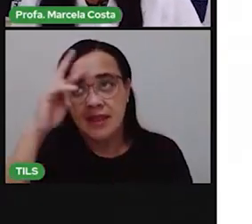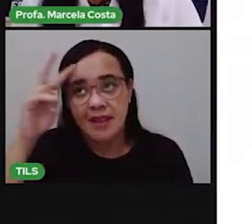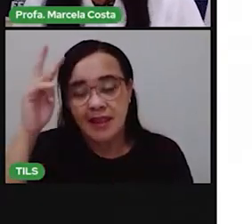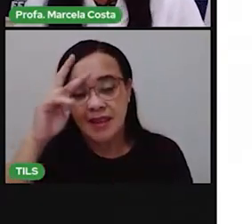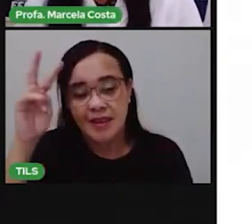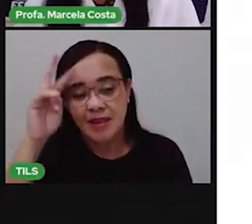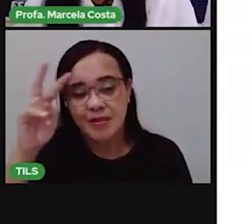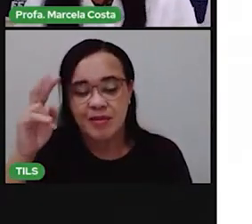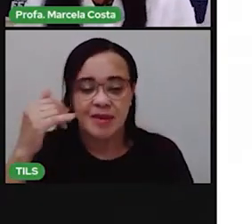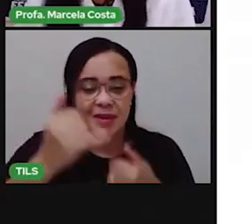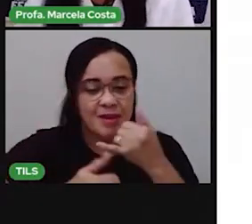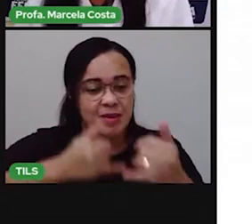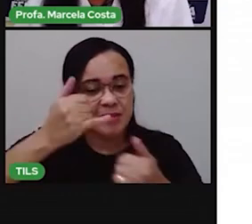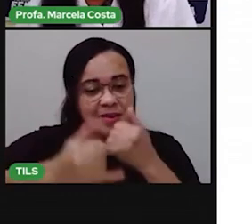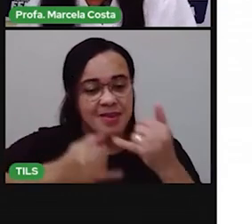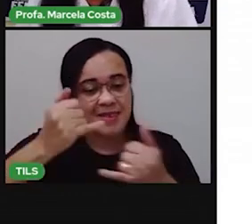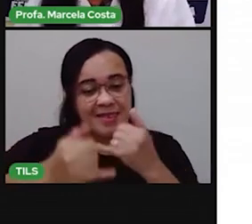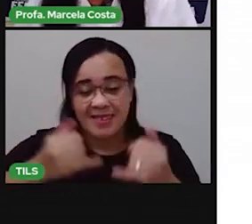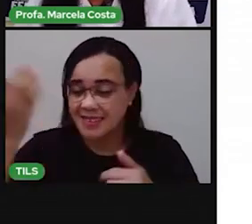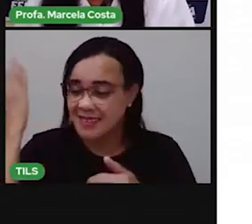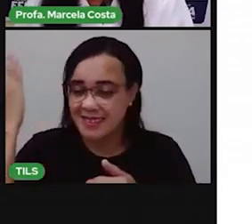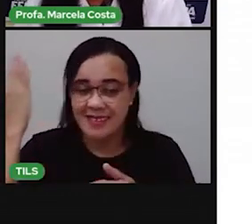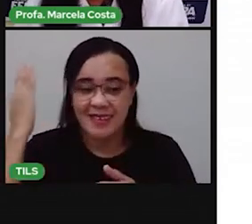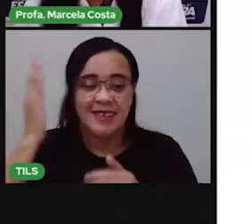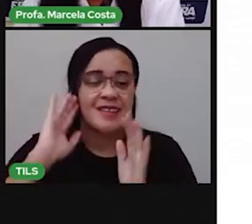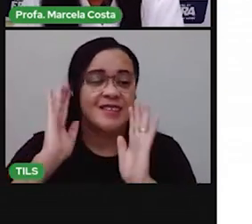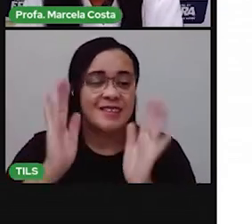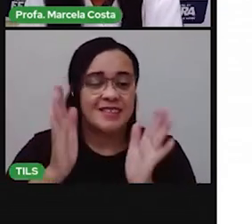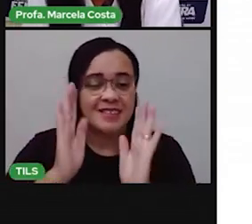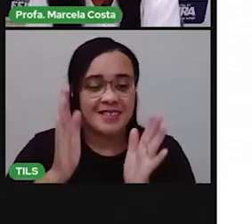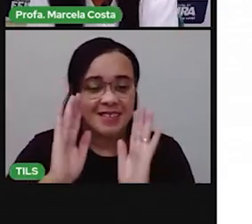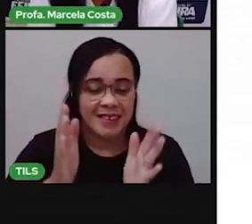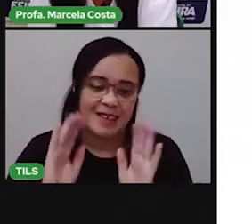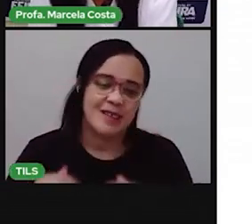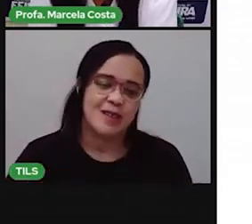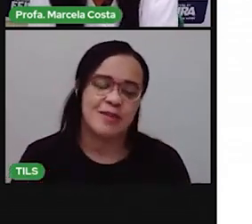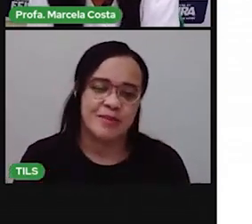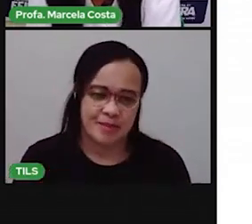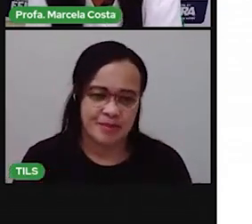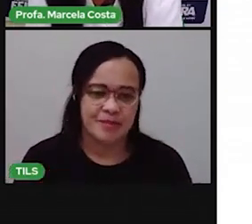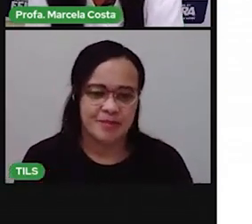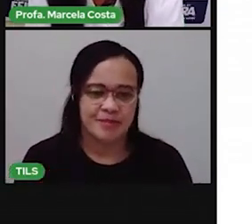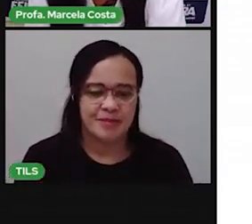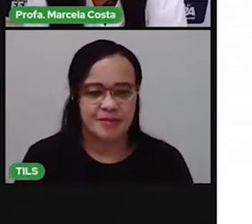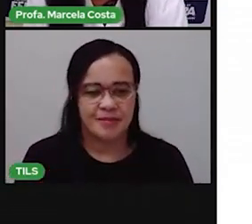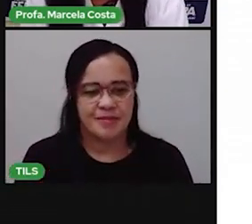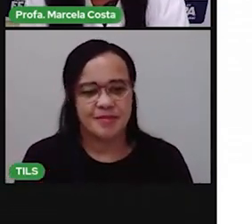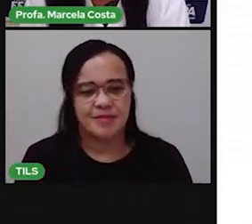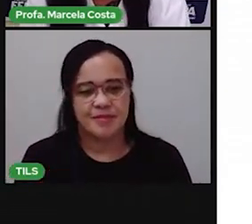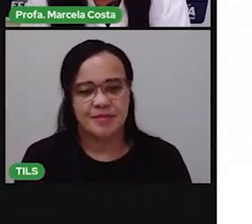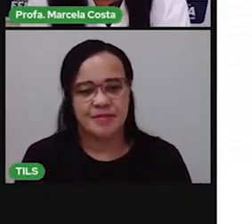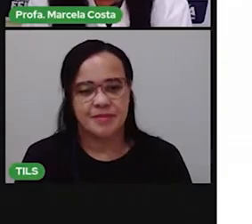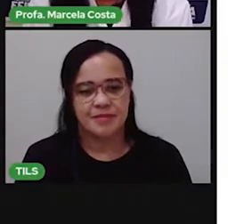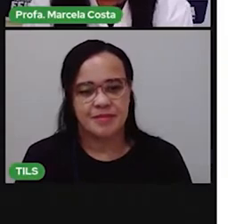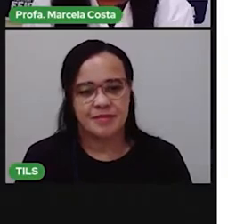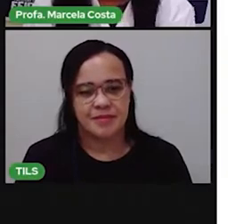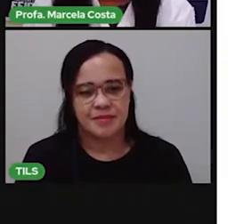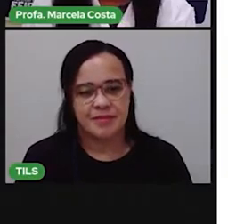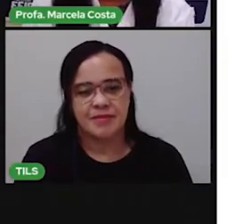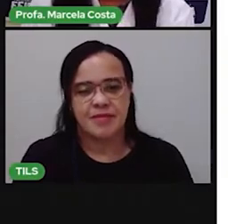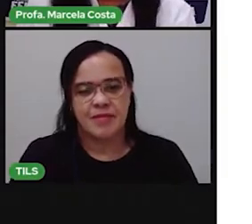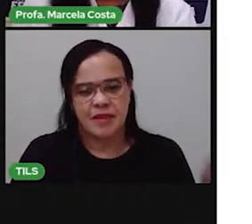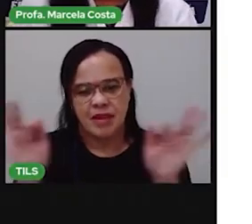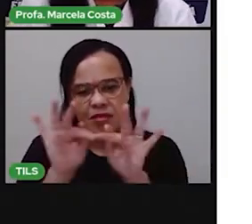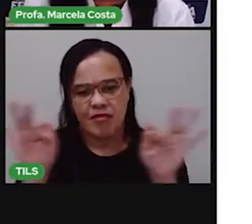das parlendas que a gente já viu nas aulas anteriores. Tinha alguma frase